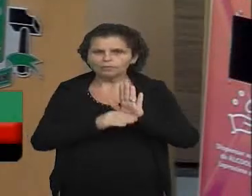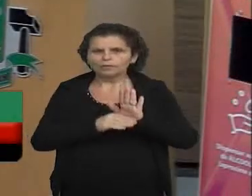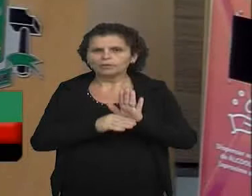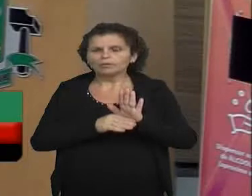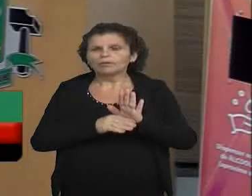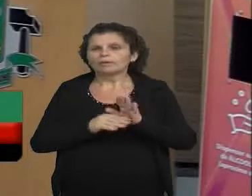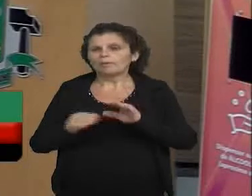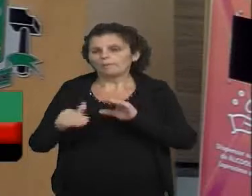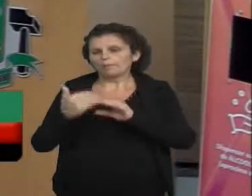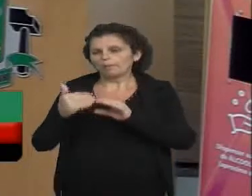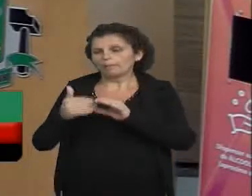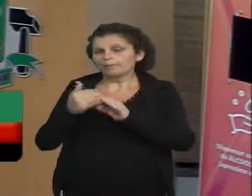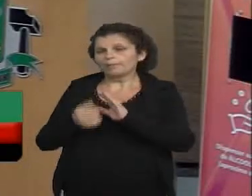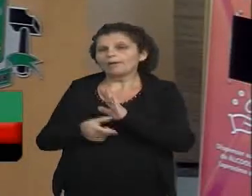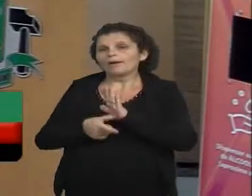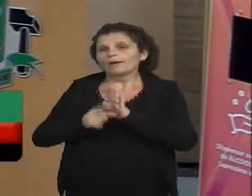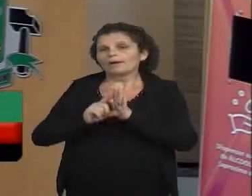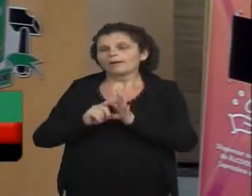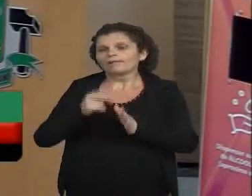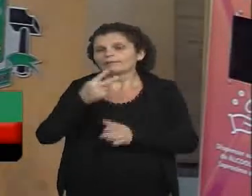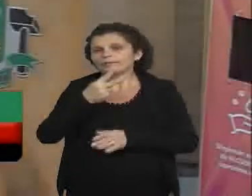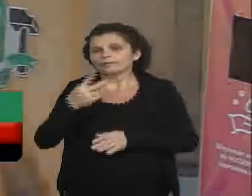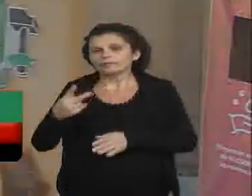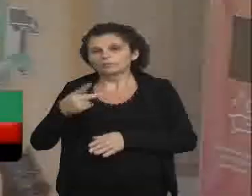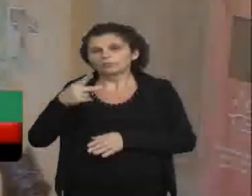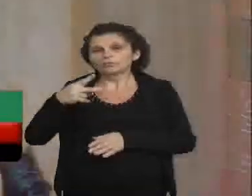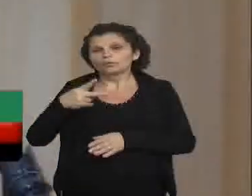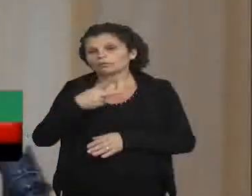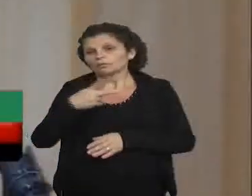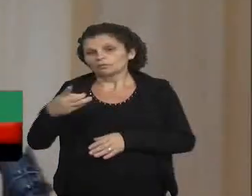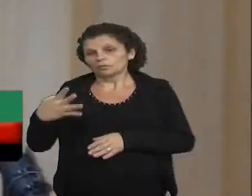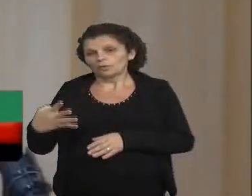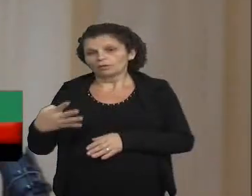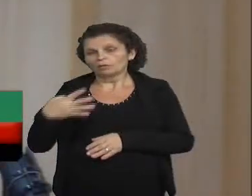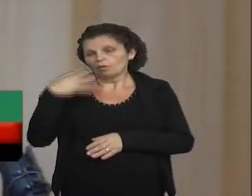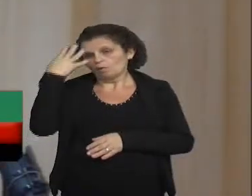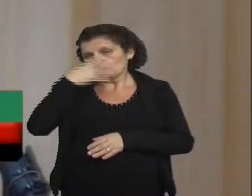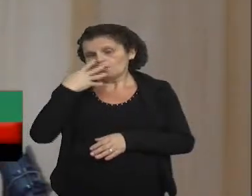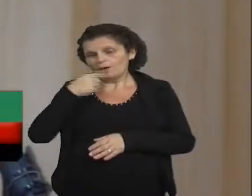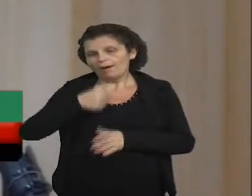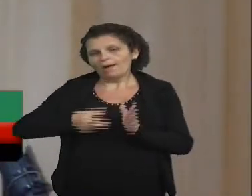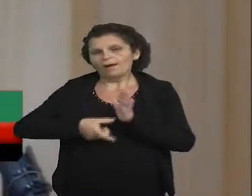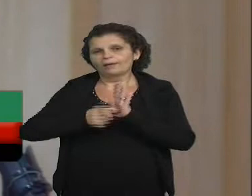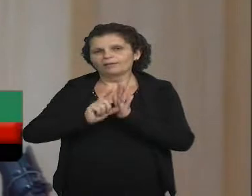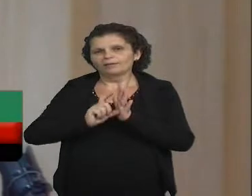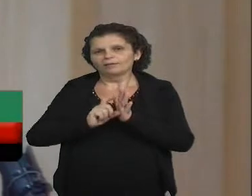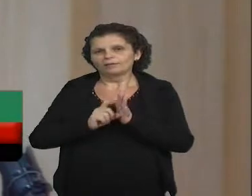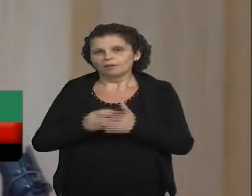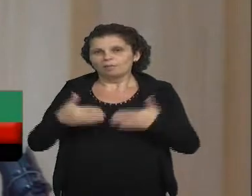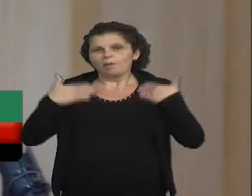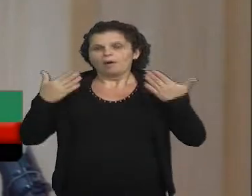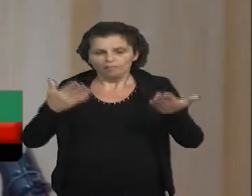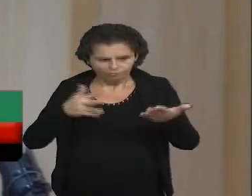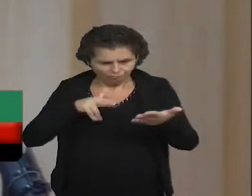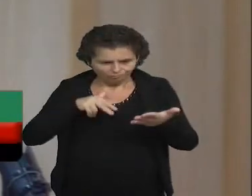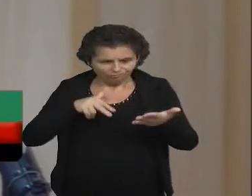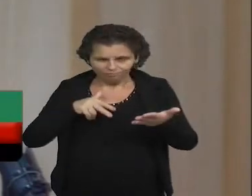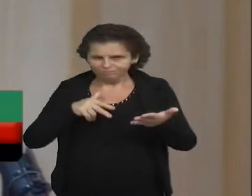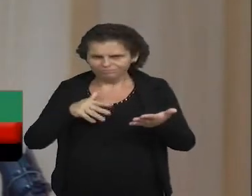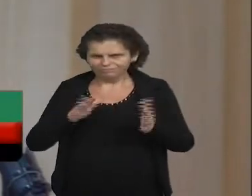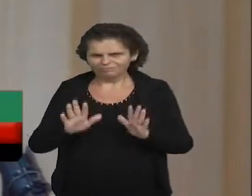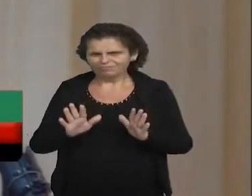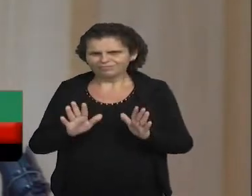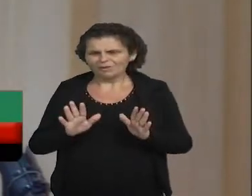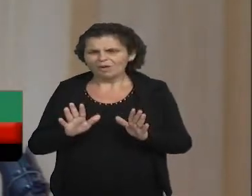fossem enviadas com, no mínimo, 24 horas de antecedência. É terrível ser pego de surpresa, né? E não porque a gente